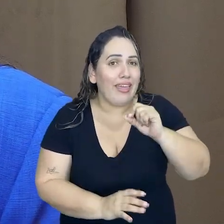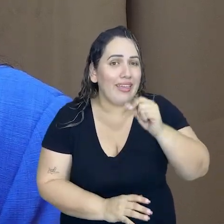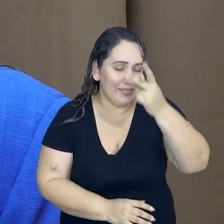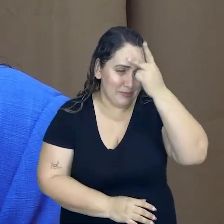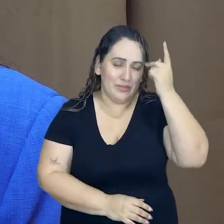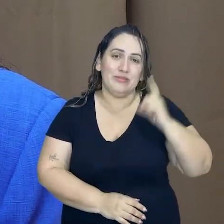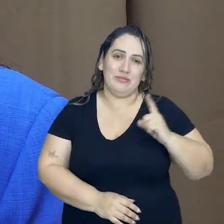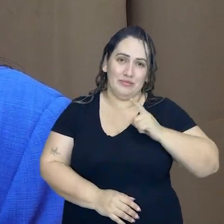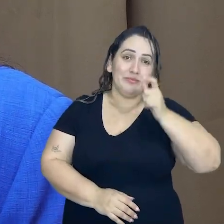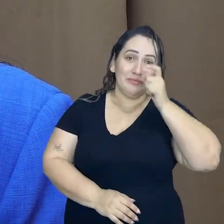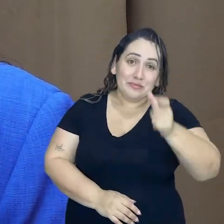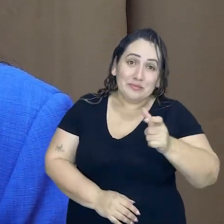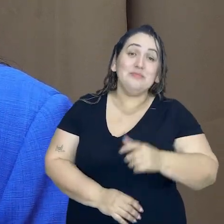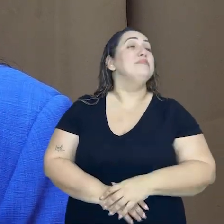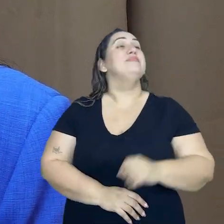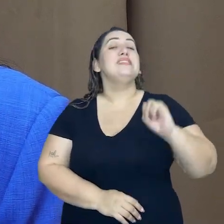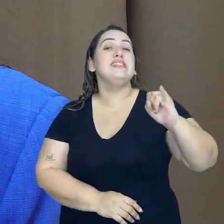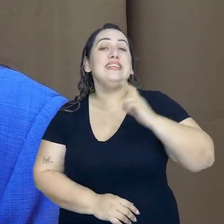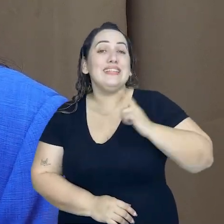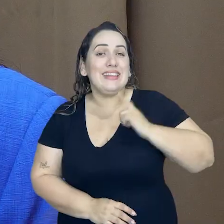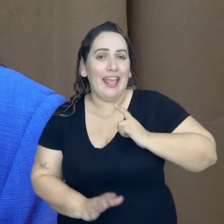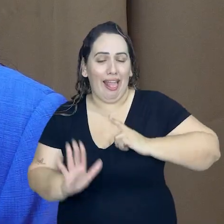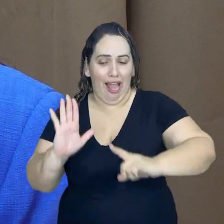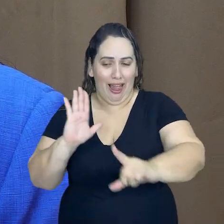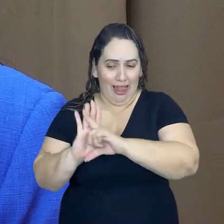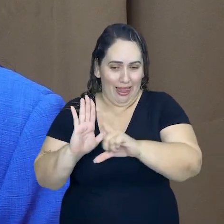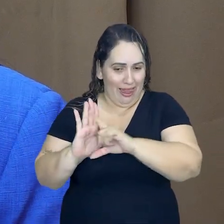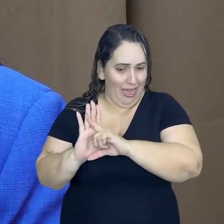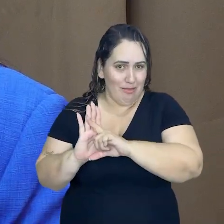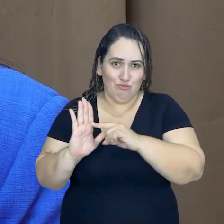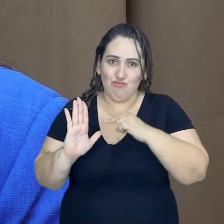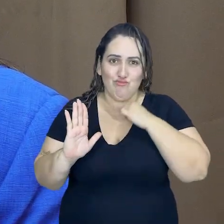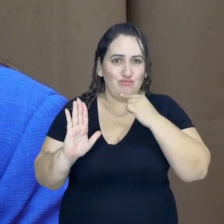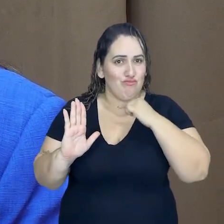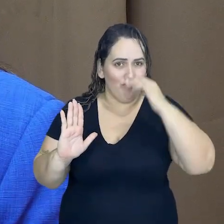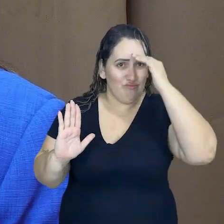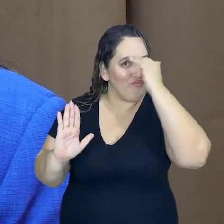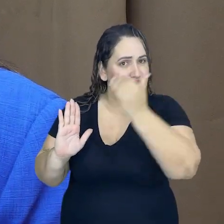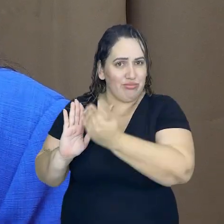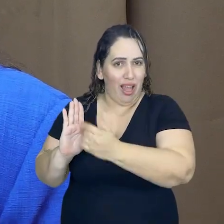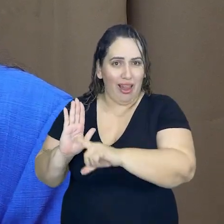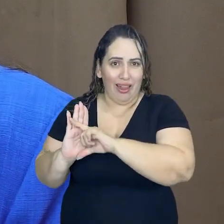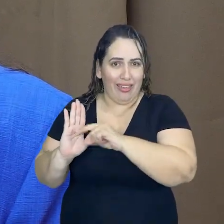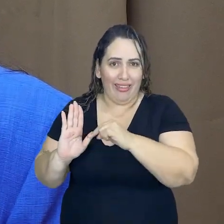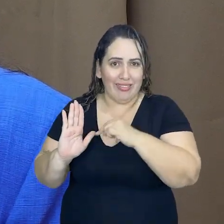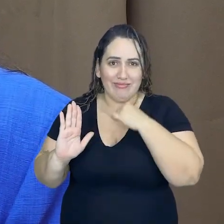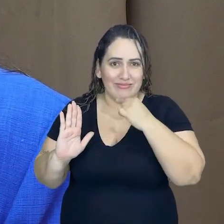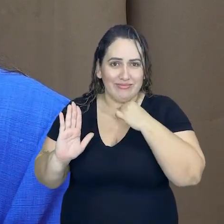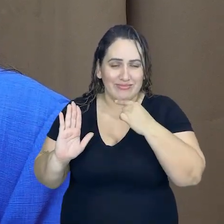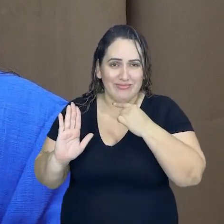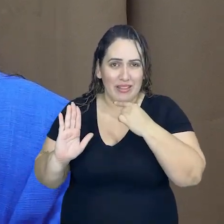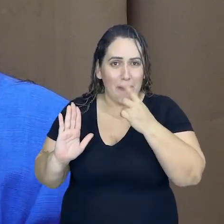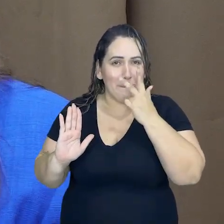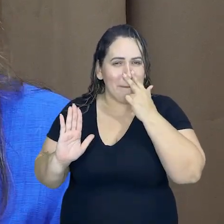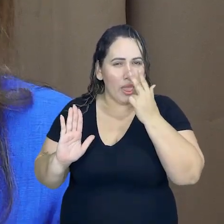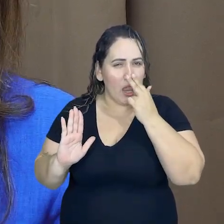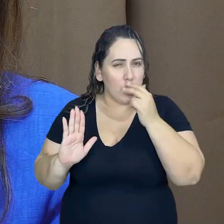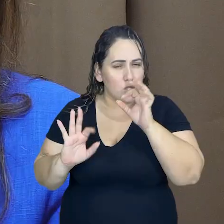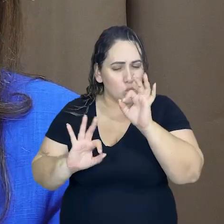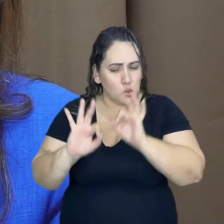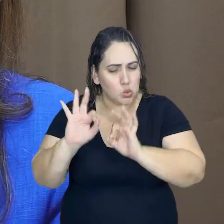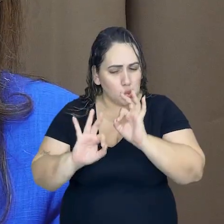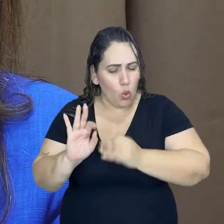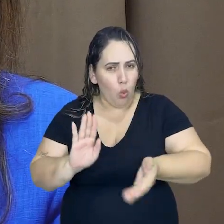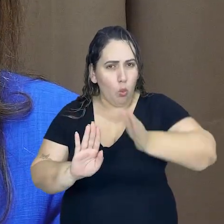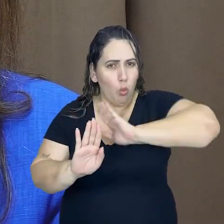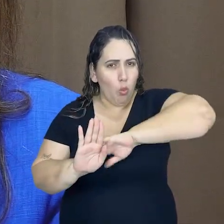ele começa a burlar, né? E essa burla é sistemática, aí chega num determinado momento, ele anistia o